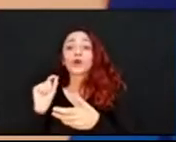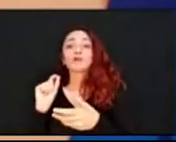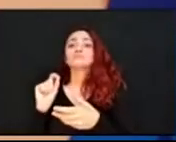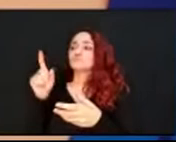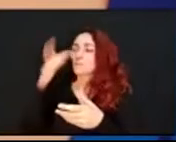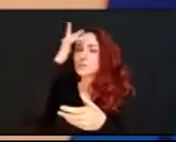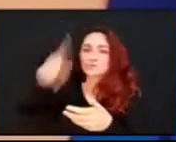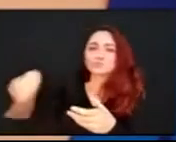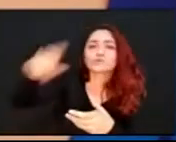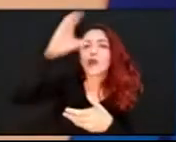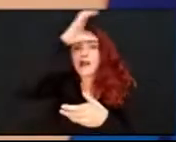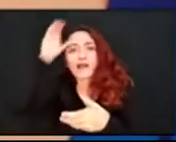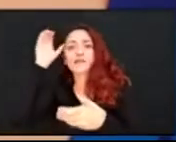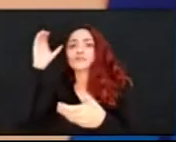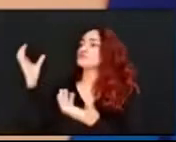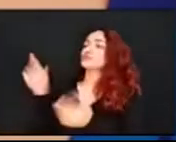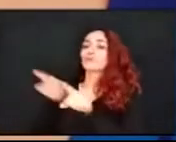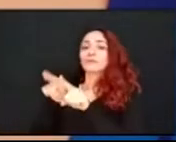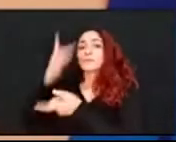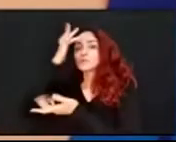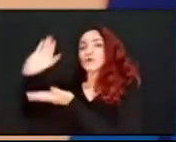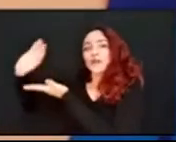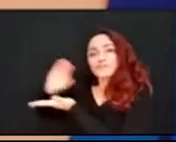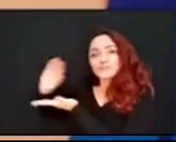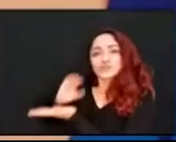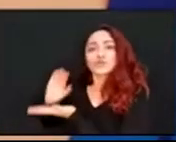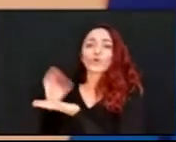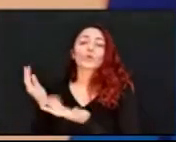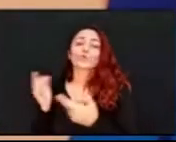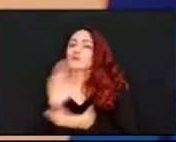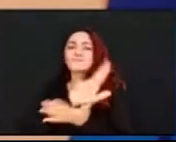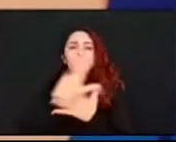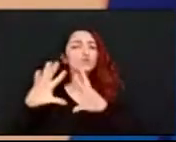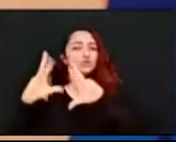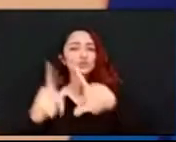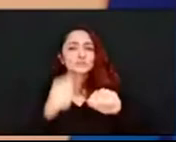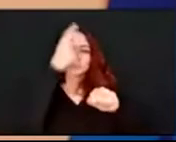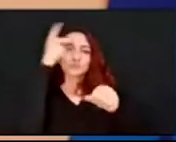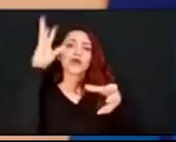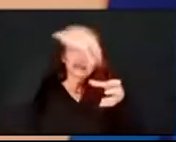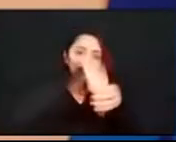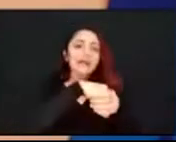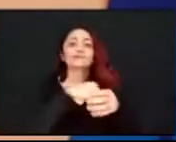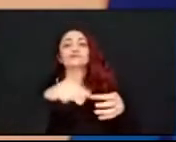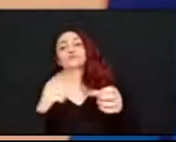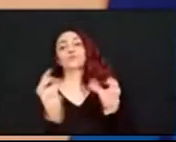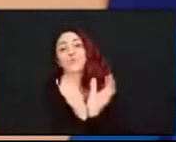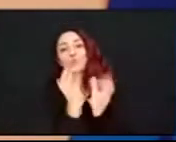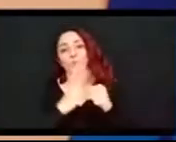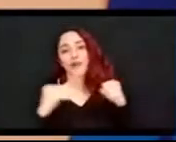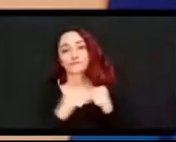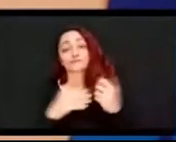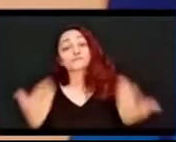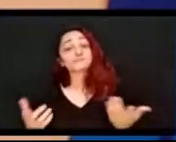clientes para os investidores da é para todo o ecossistema que atua nessa agenda onde fato vejo que não tem mais dúvida né